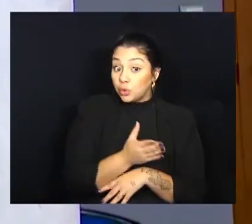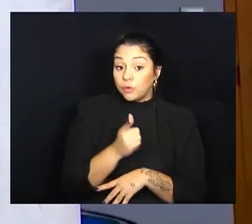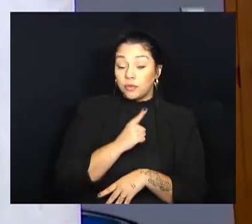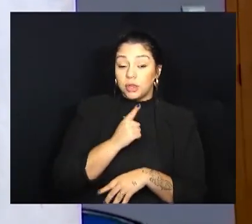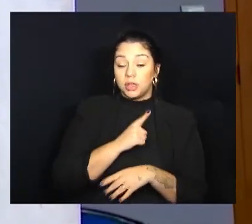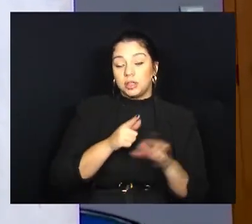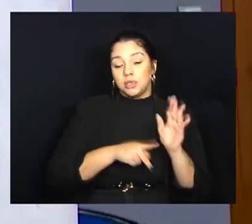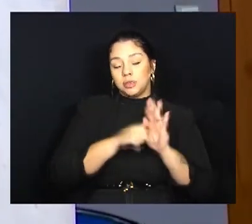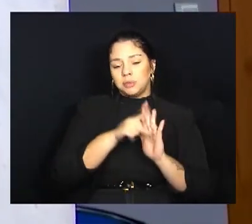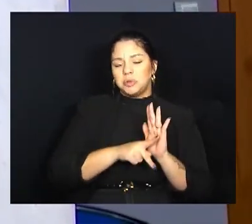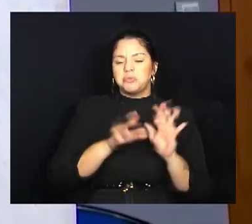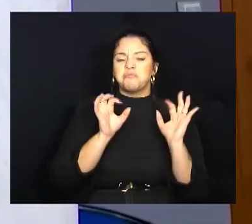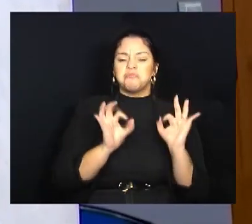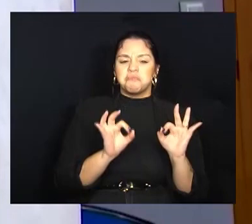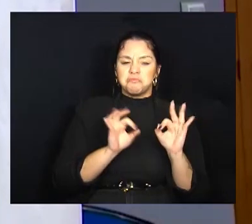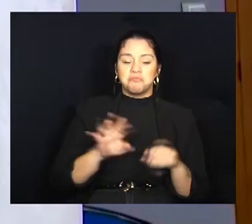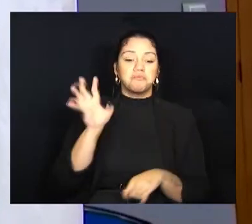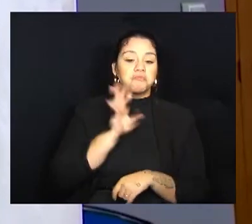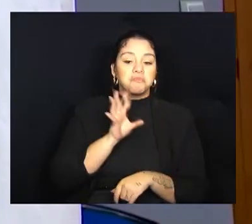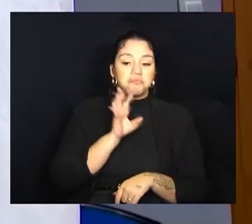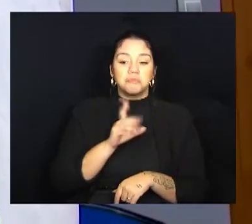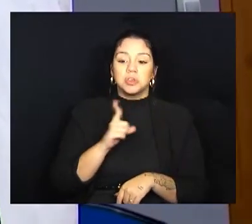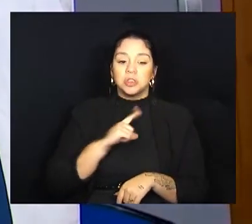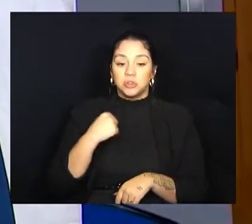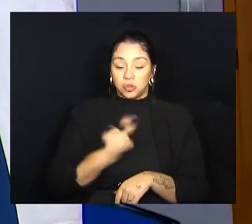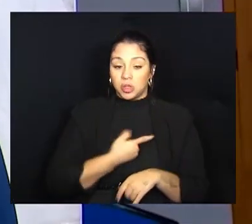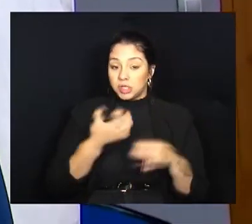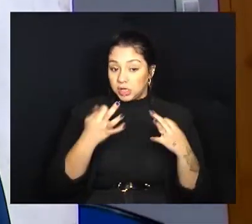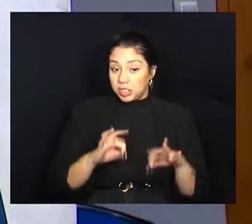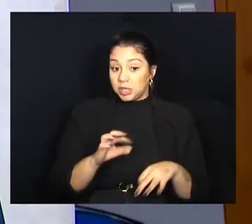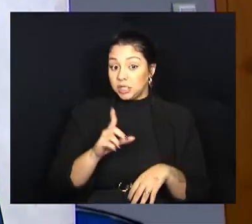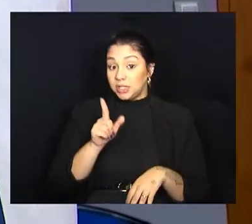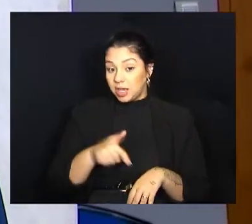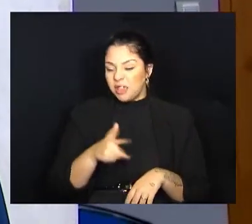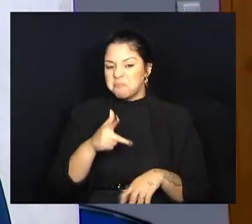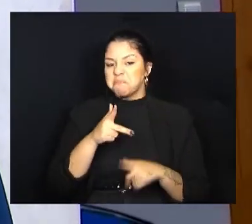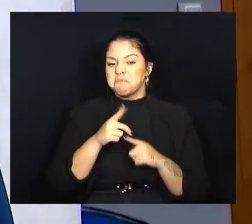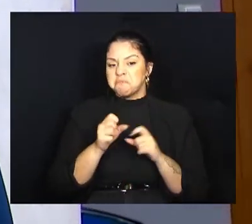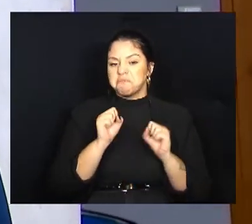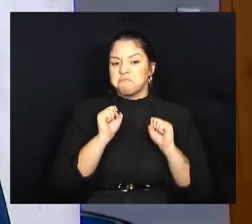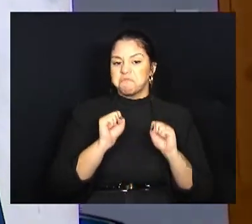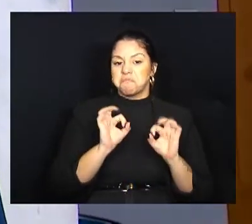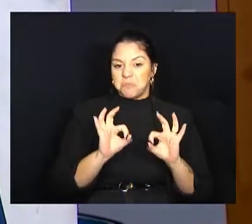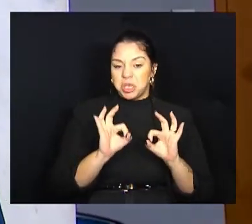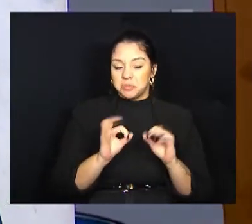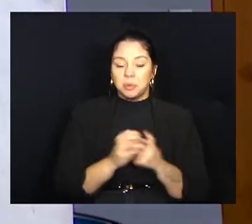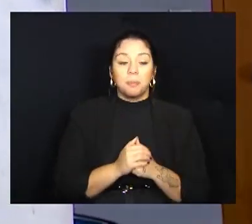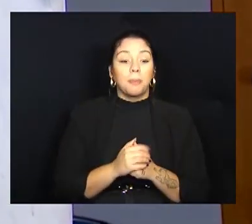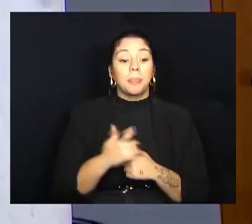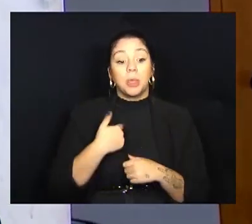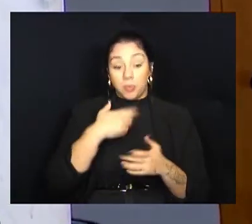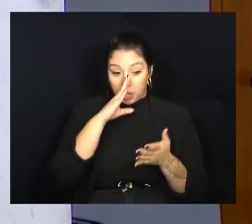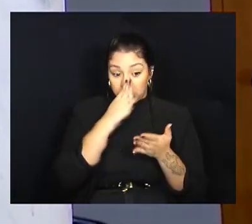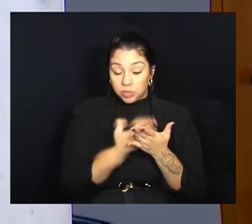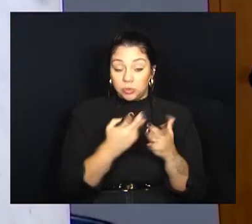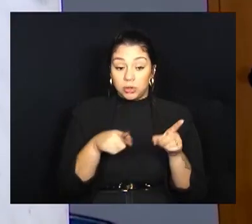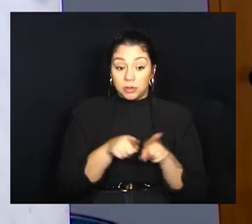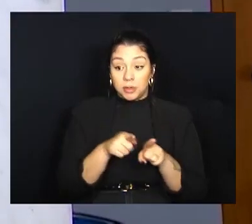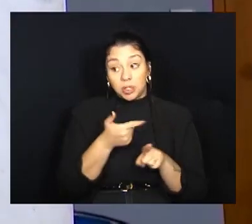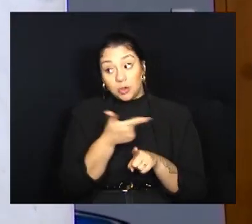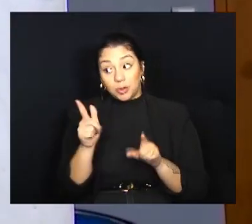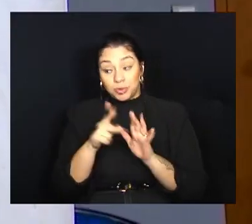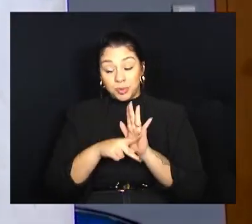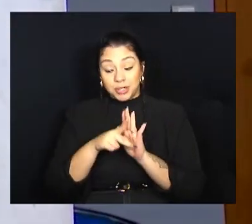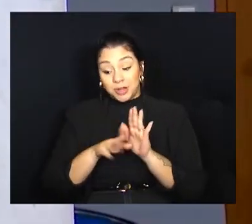muito bacana, um projeto que a gente tem certeza que será um projeto vencedor. E acredito também que através desse projeto virão outras